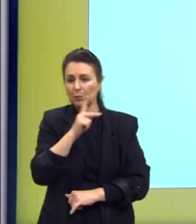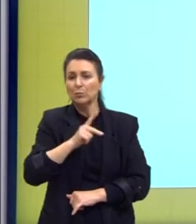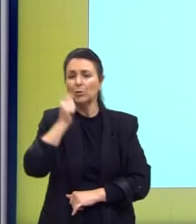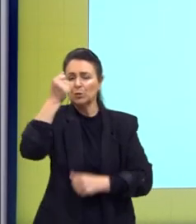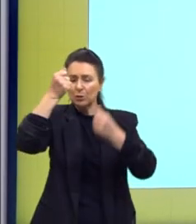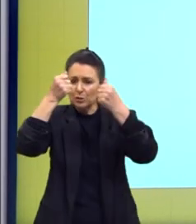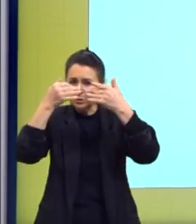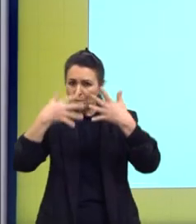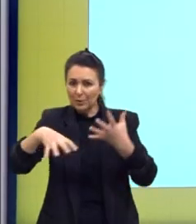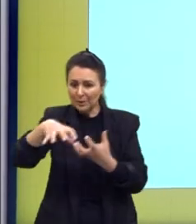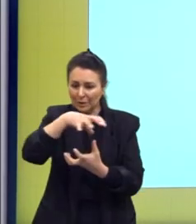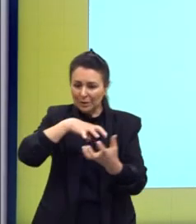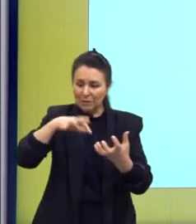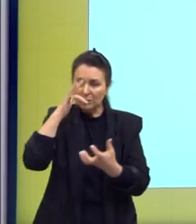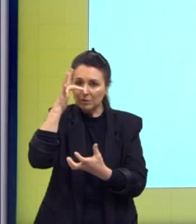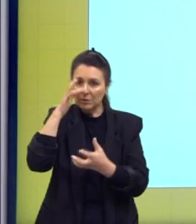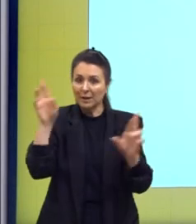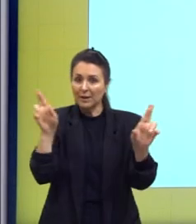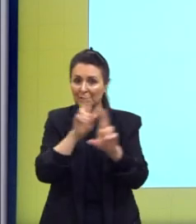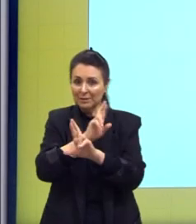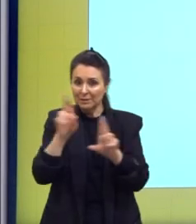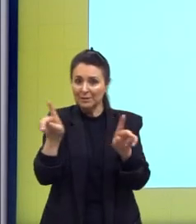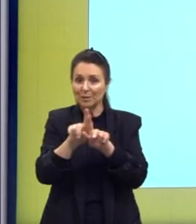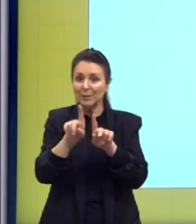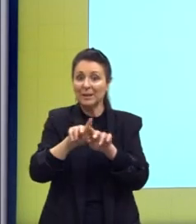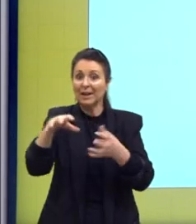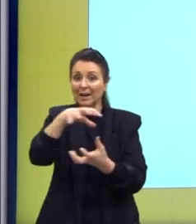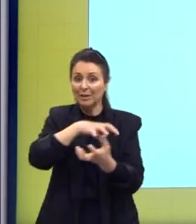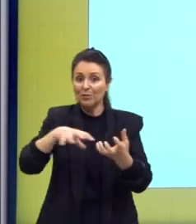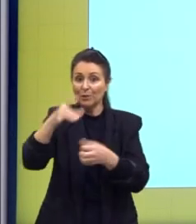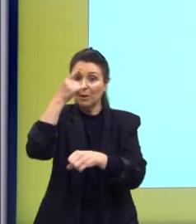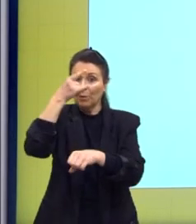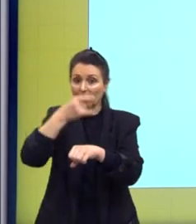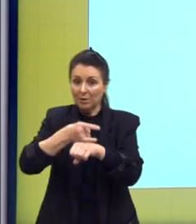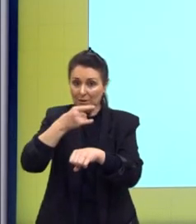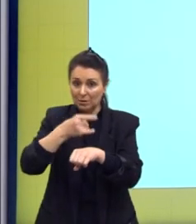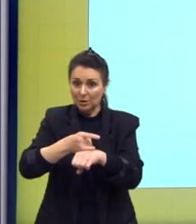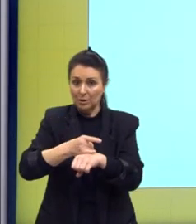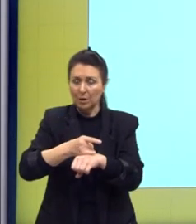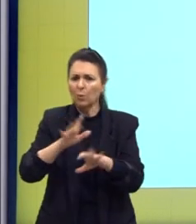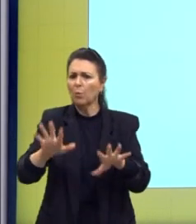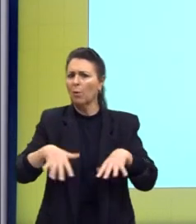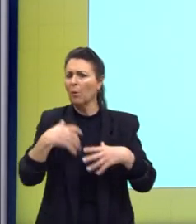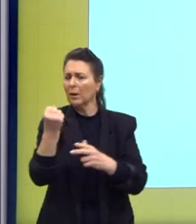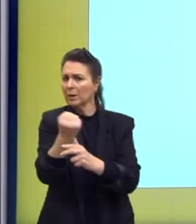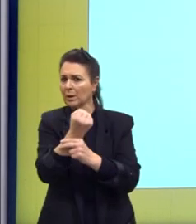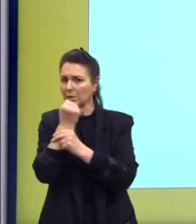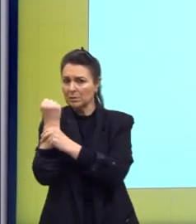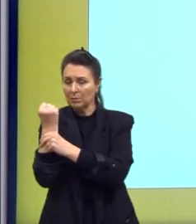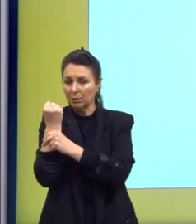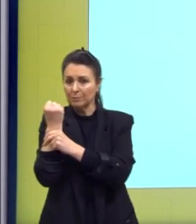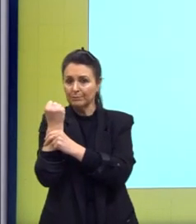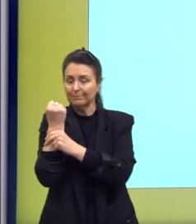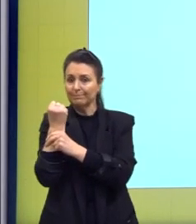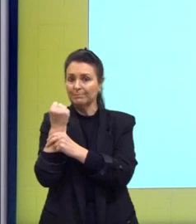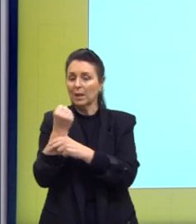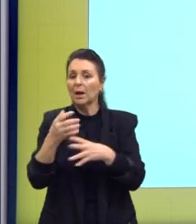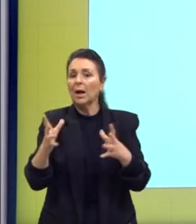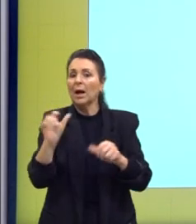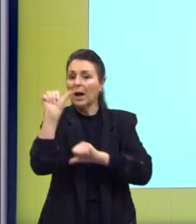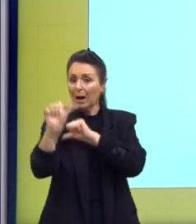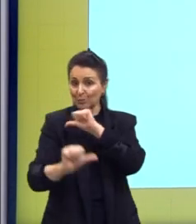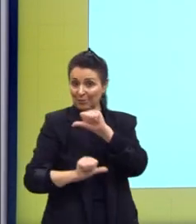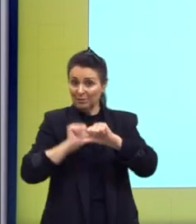sobre revolução francesa EA relação dela com a revolução haitiana né então quê Que eles estavam defendendo a modernização